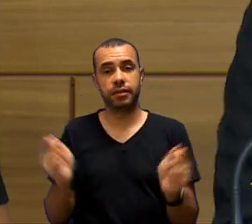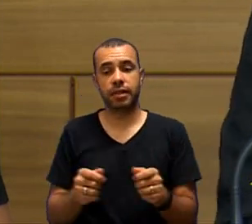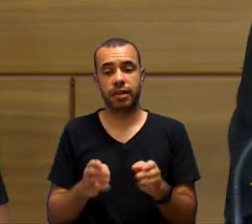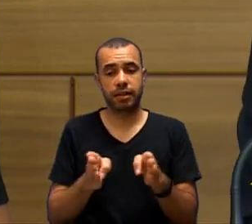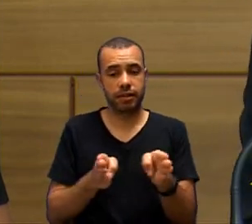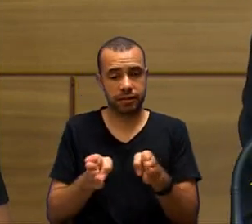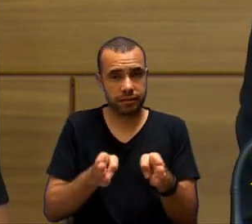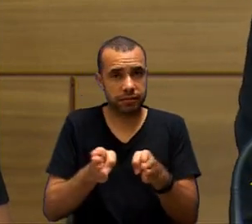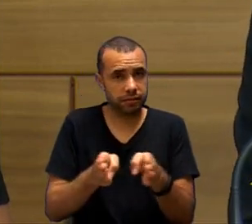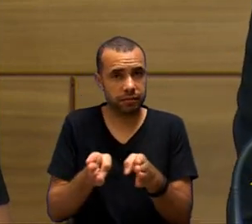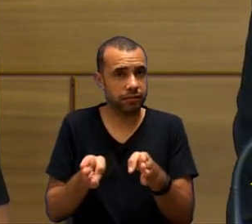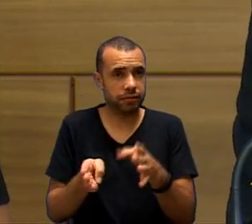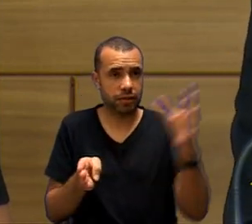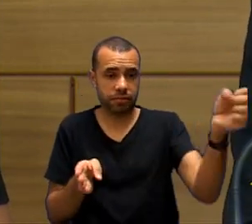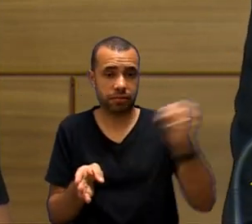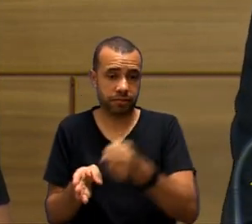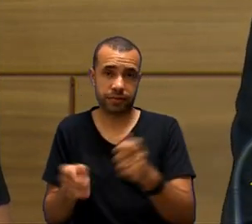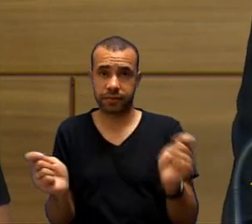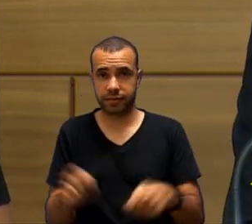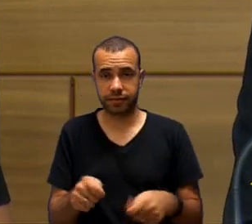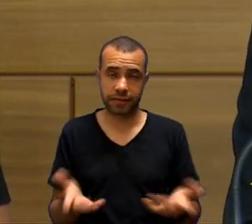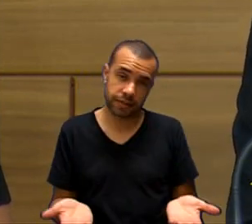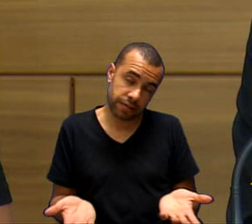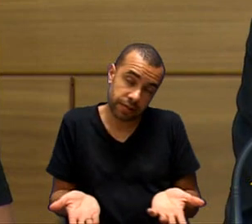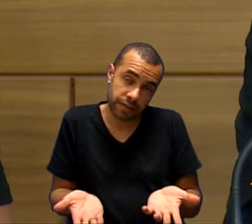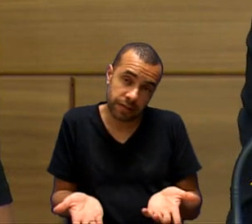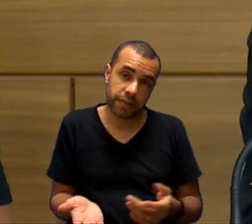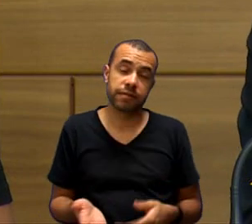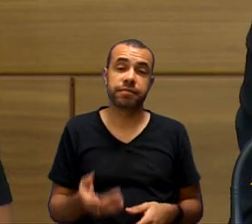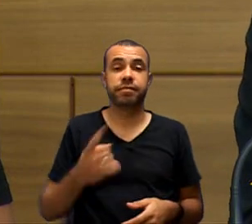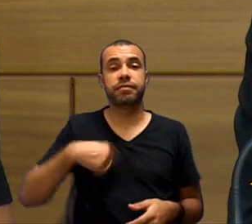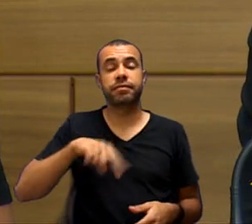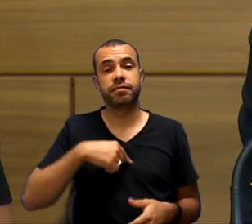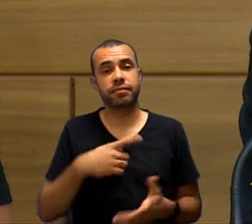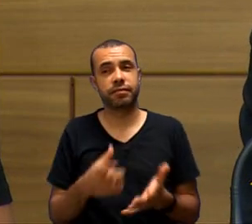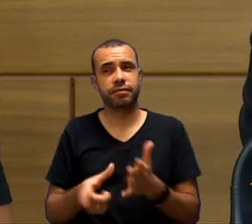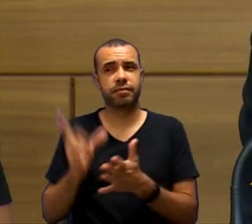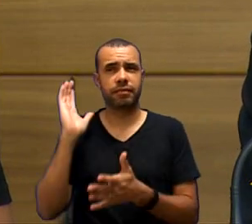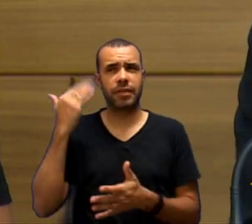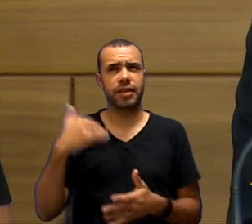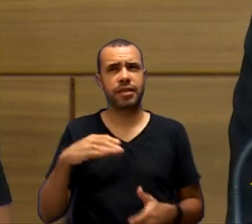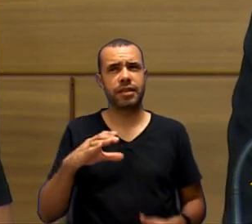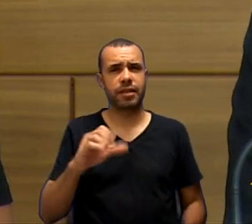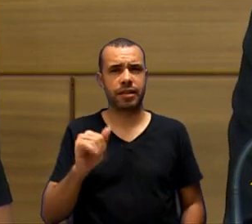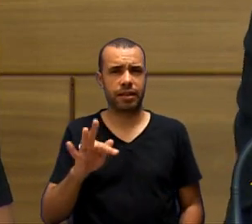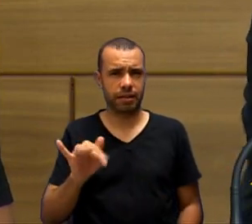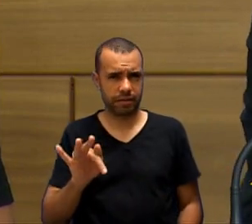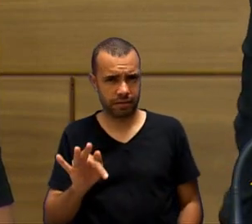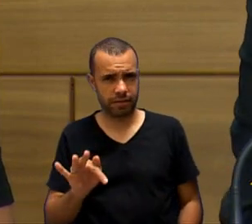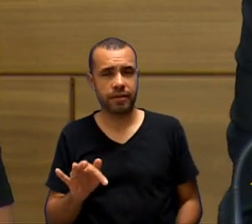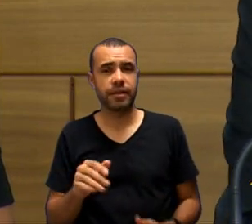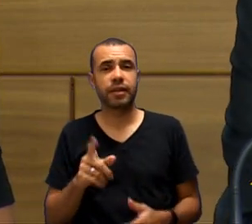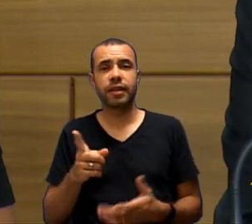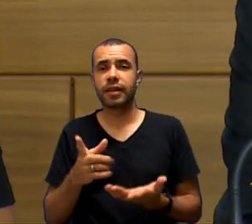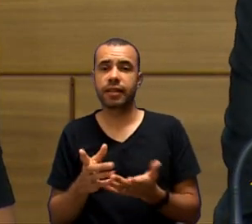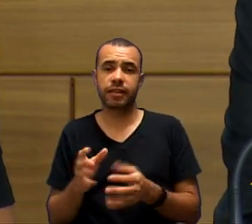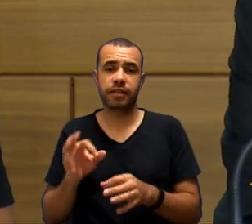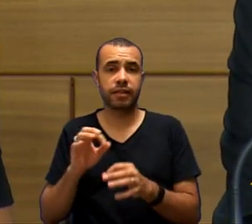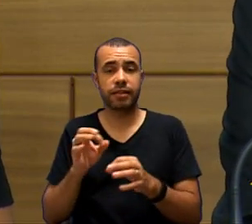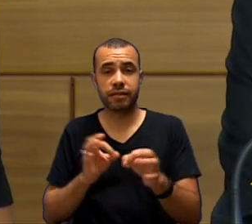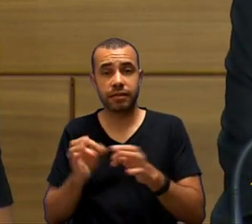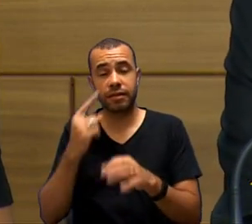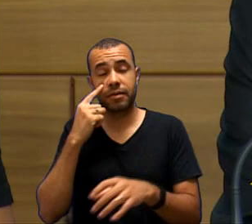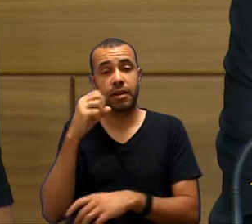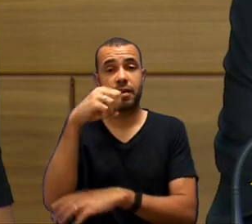Assim como nós, algo que não se fazia na CAF, que é a iluminação